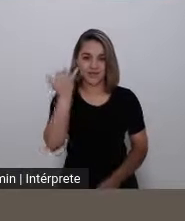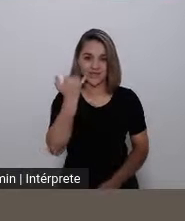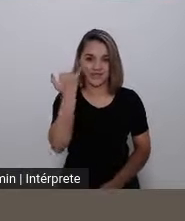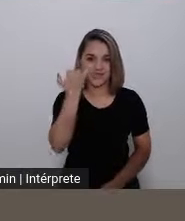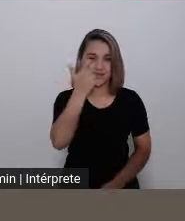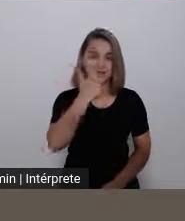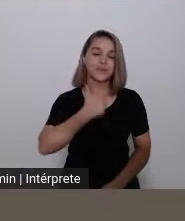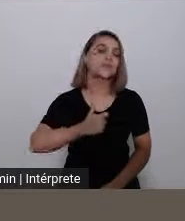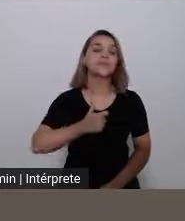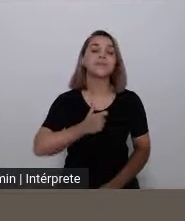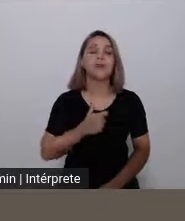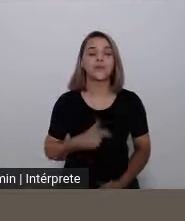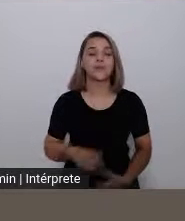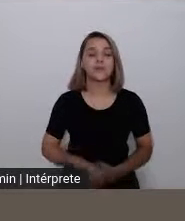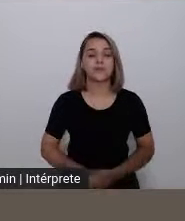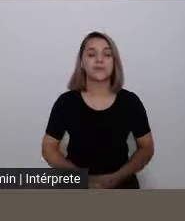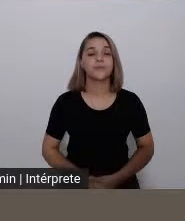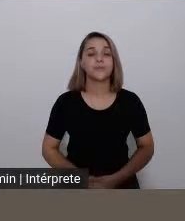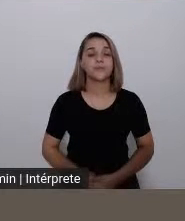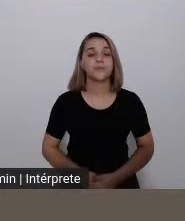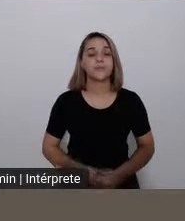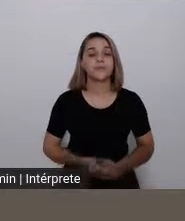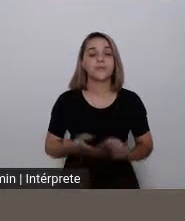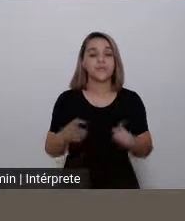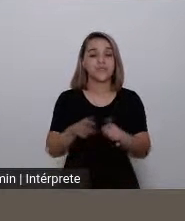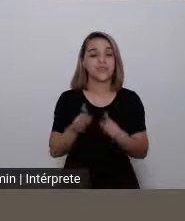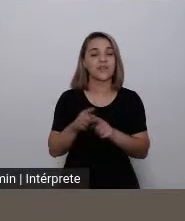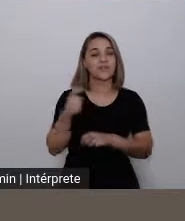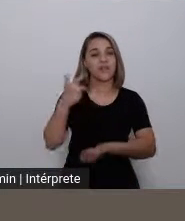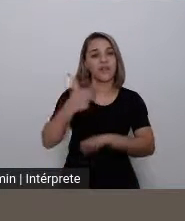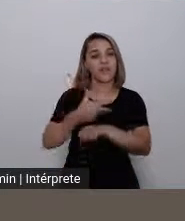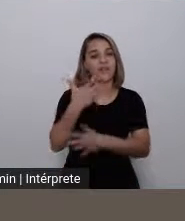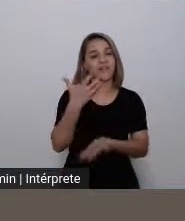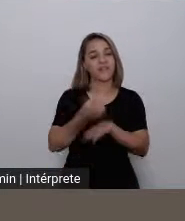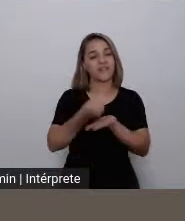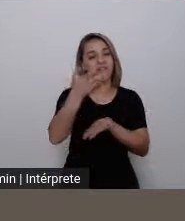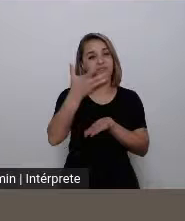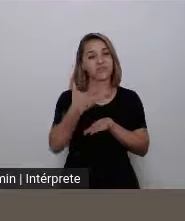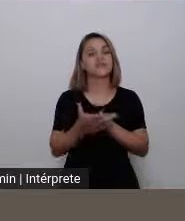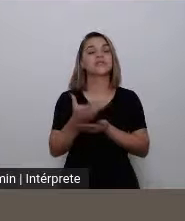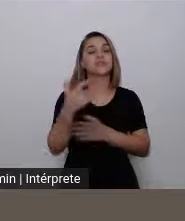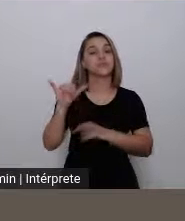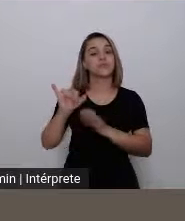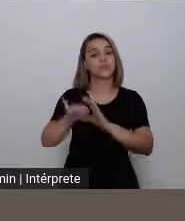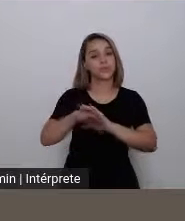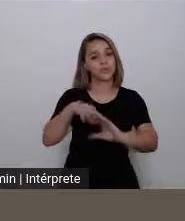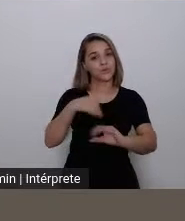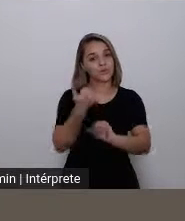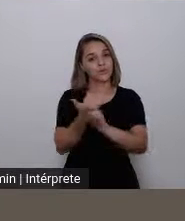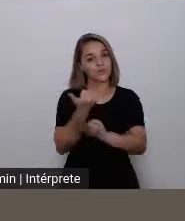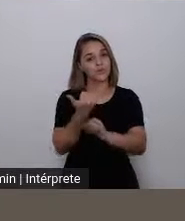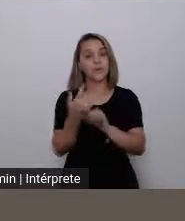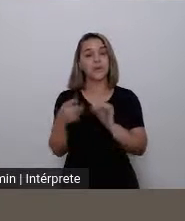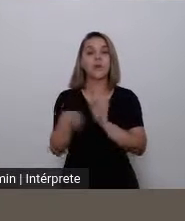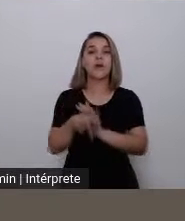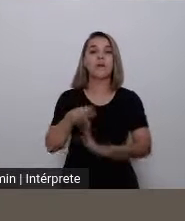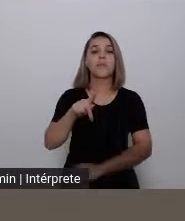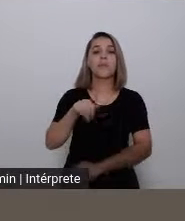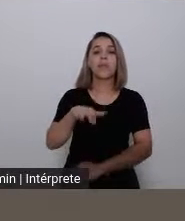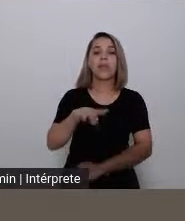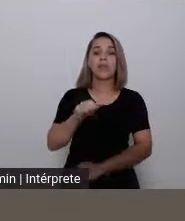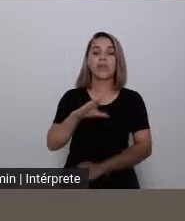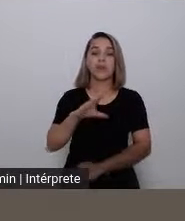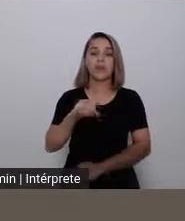esse evento, para quem não puder assistir na íntegra, vai ficar gravado no YouTube, nas redes do IMS, do MAC e da Pinacoteca. Então, acho